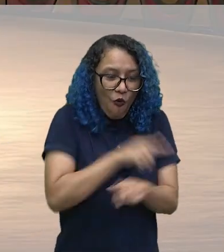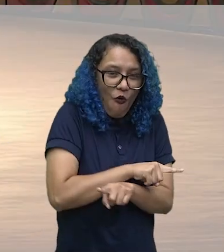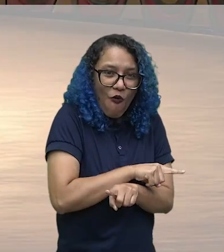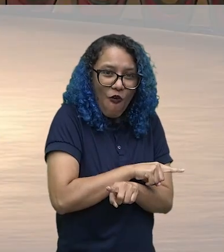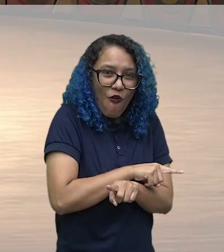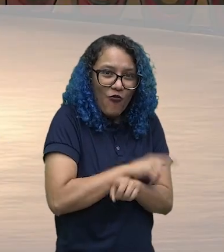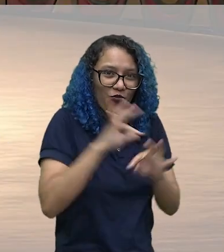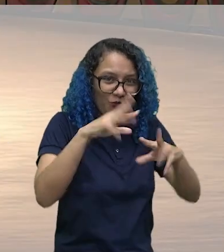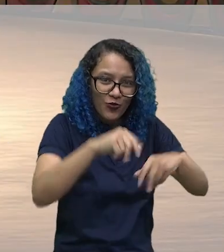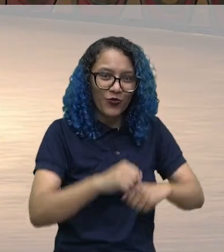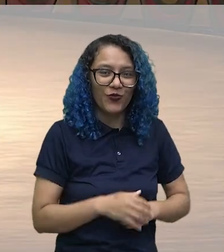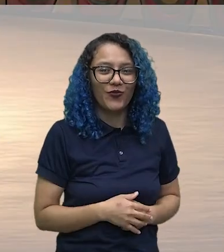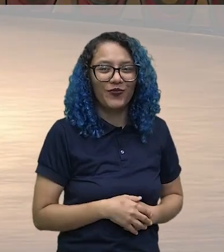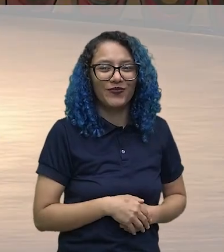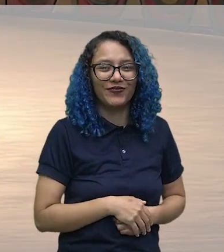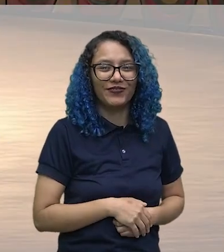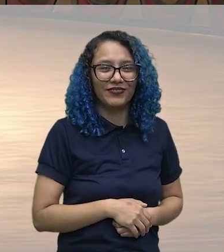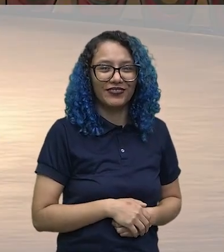mestre.